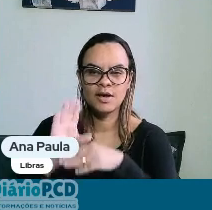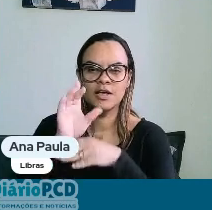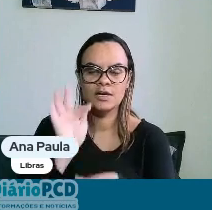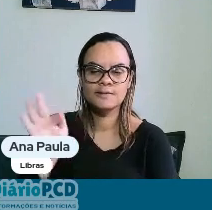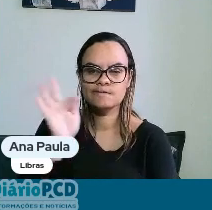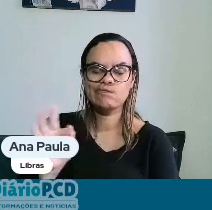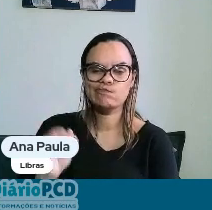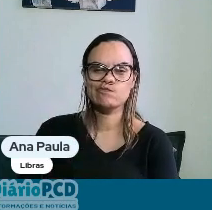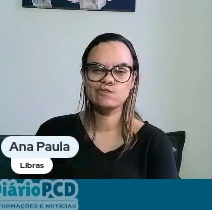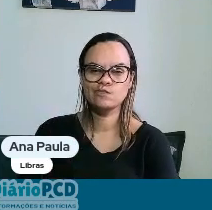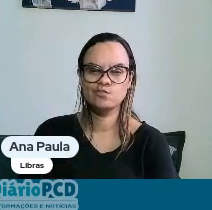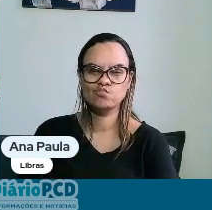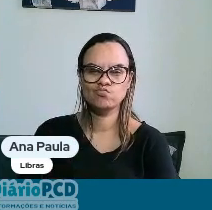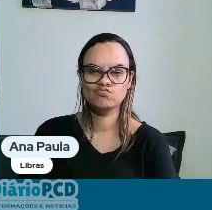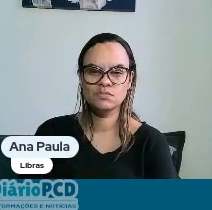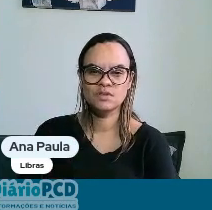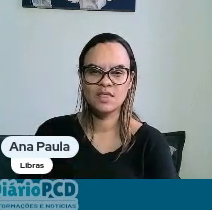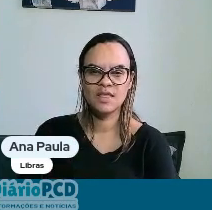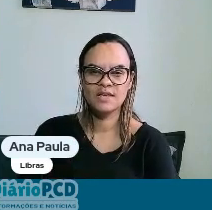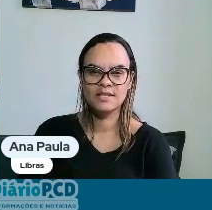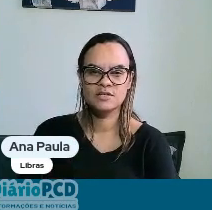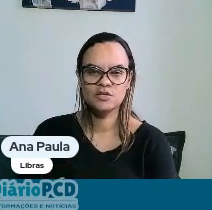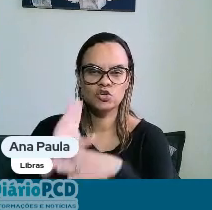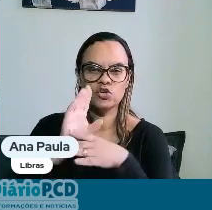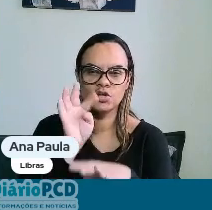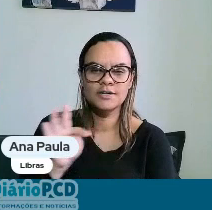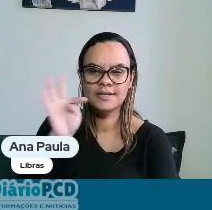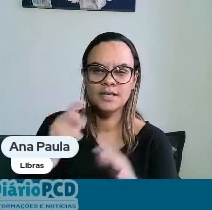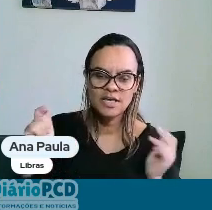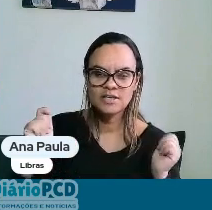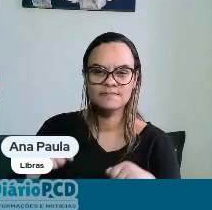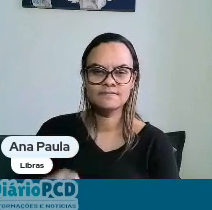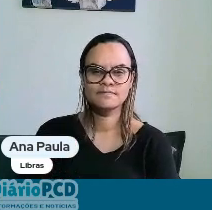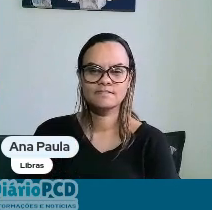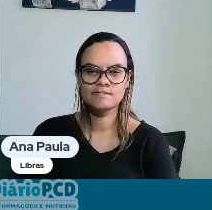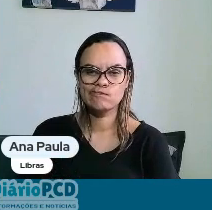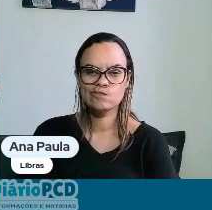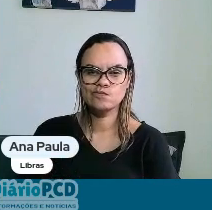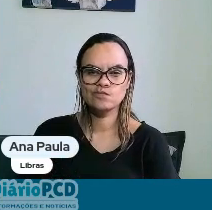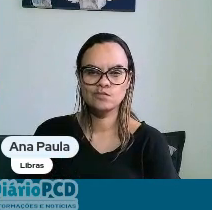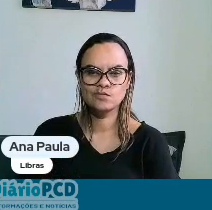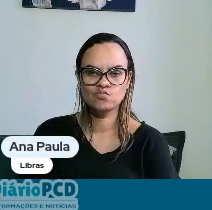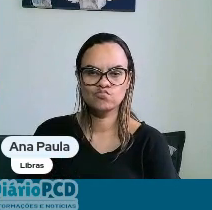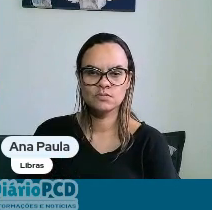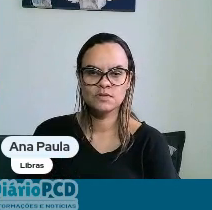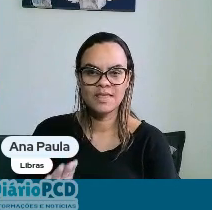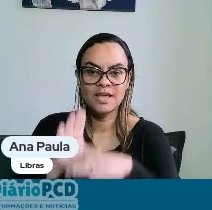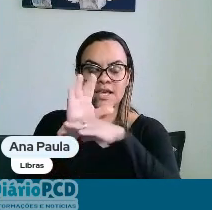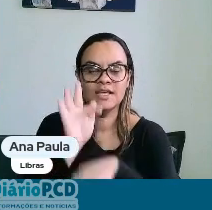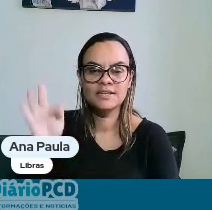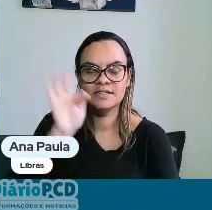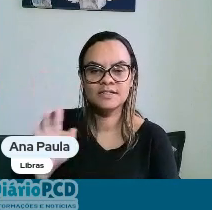Por quê? Porque o Conselho Federativo não vai ter competência de imposição, mas o Conselho Federativo vai